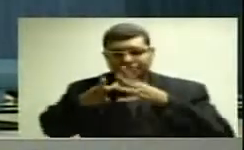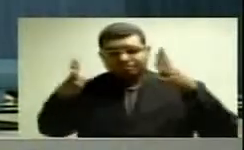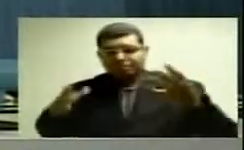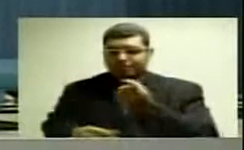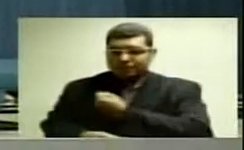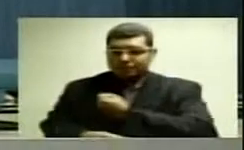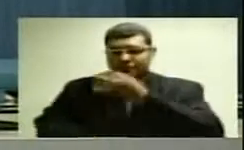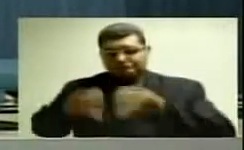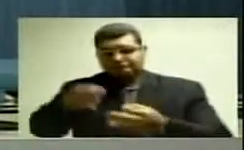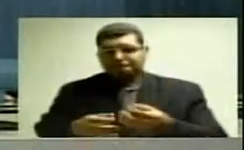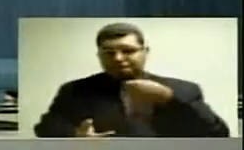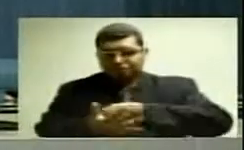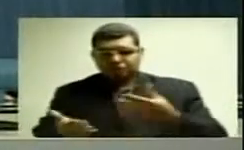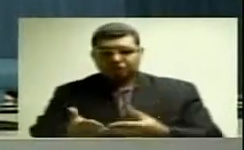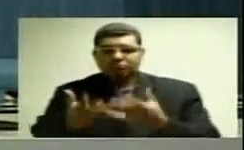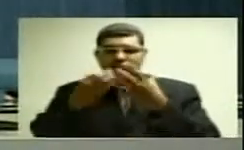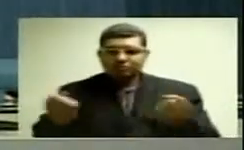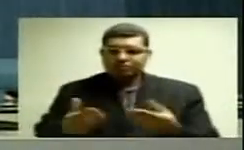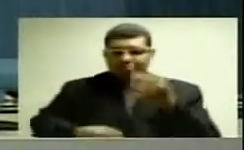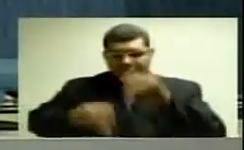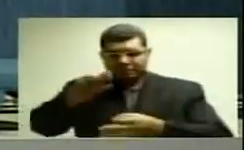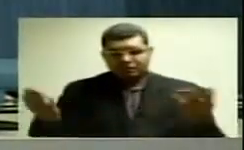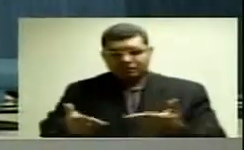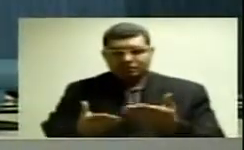aumentar o número de juízes e garantir a permanência de